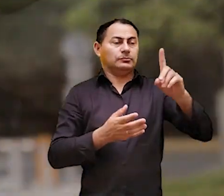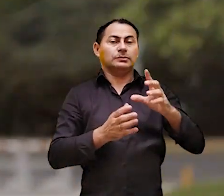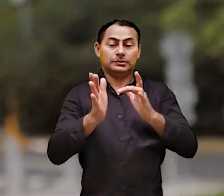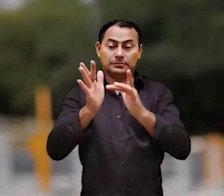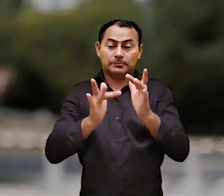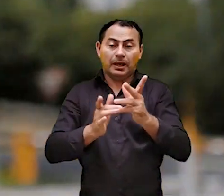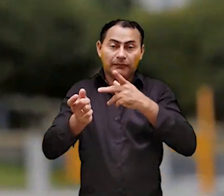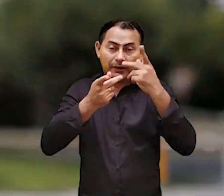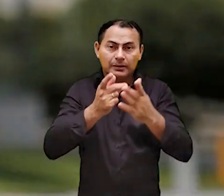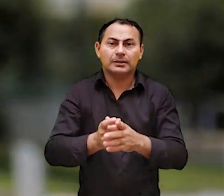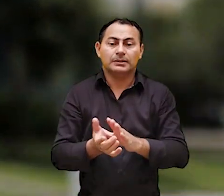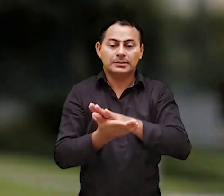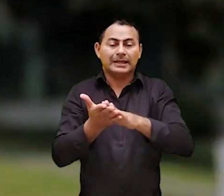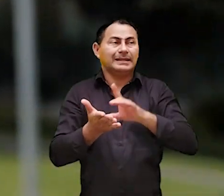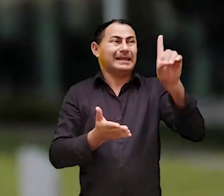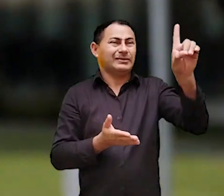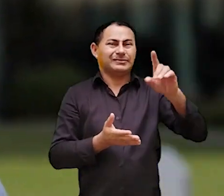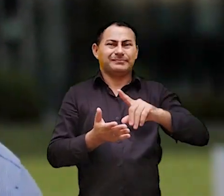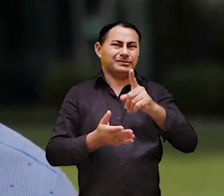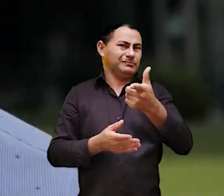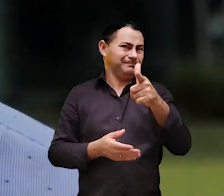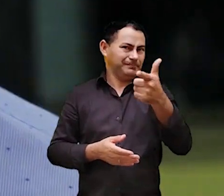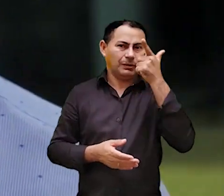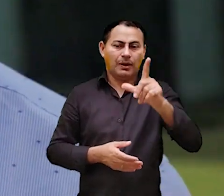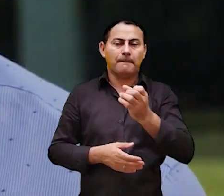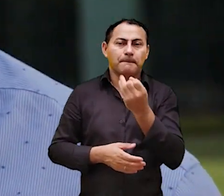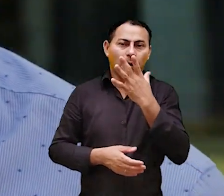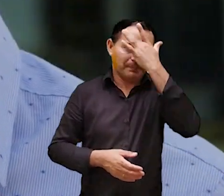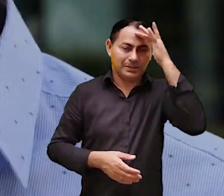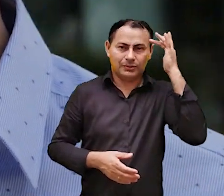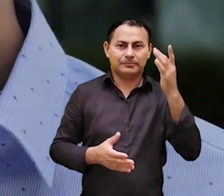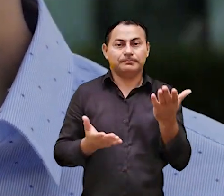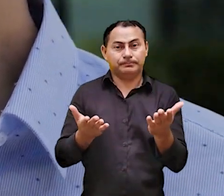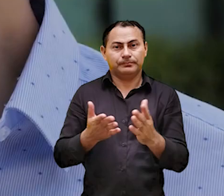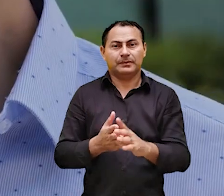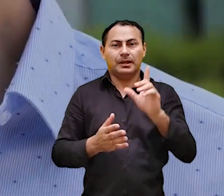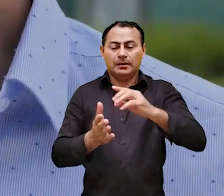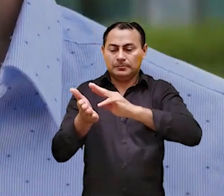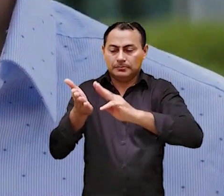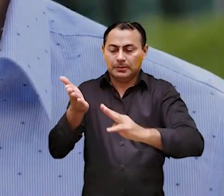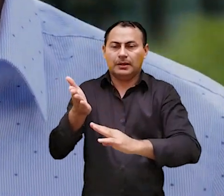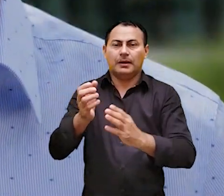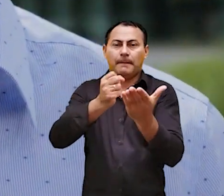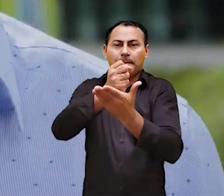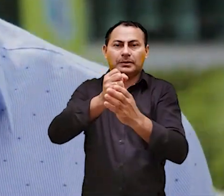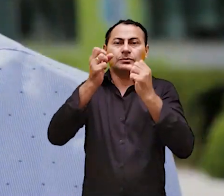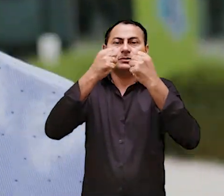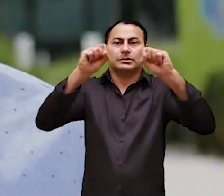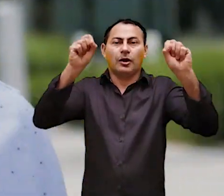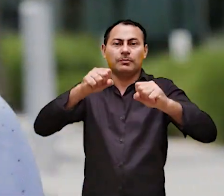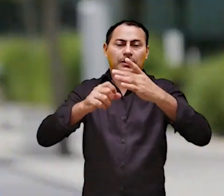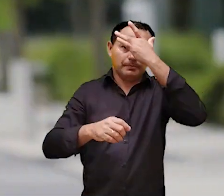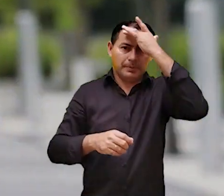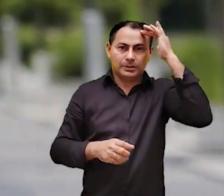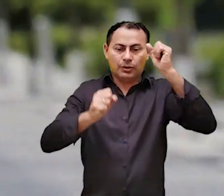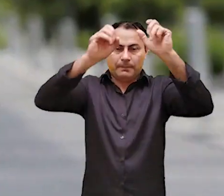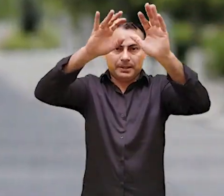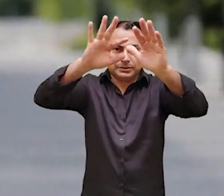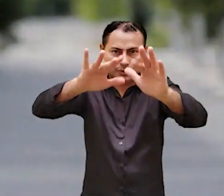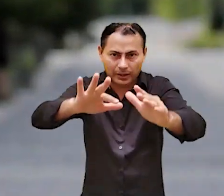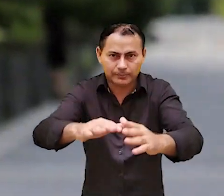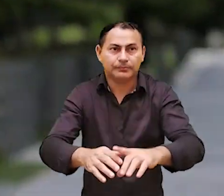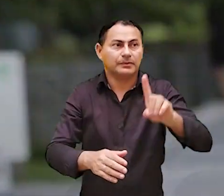Deus. Com isso, Jesus está dizendo que sem Deus, você não consegue ser uma boa pessoa. Essa é a mensagem básica dos Salmos do